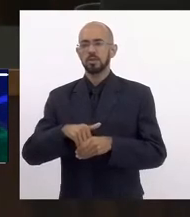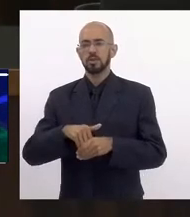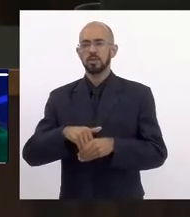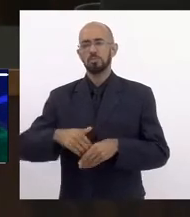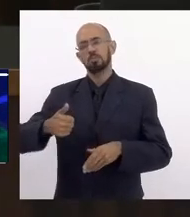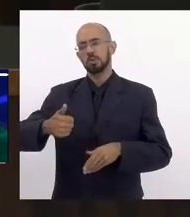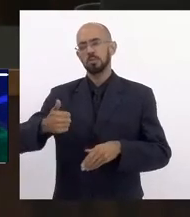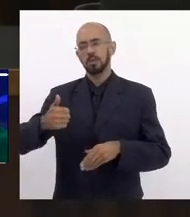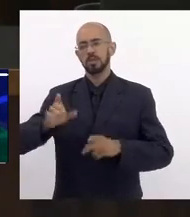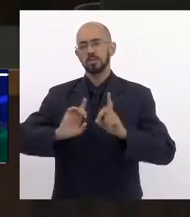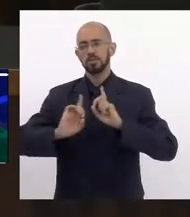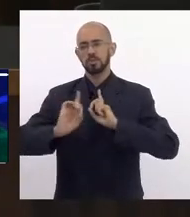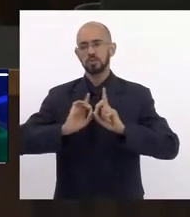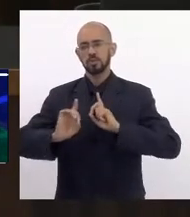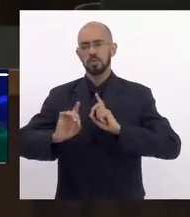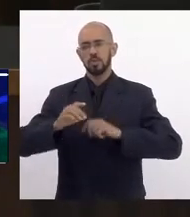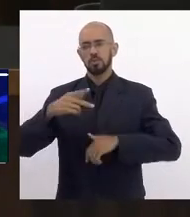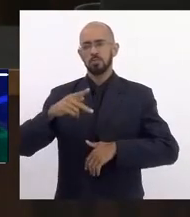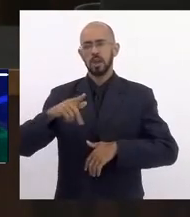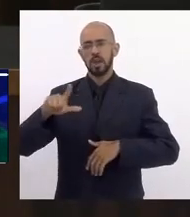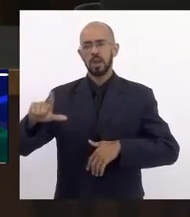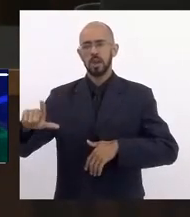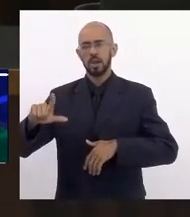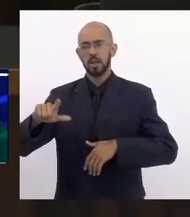primeira discussão, projeto de lei número